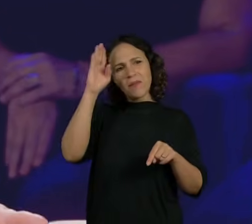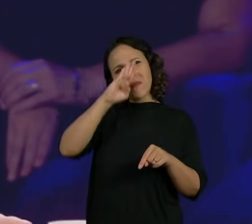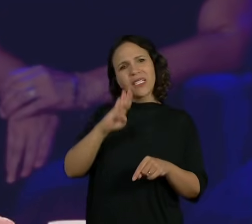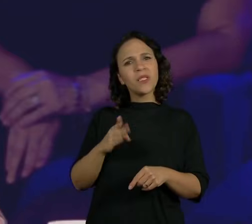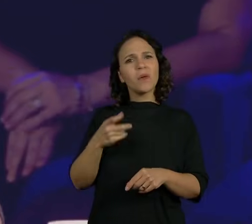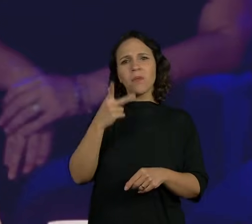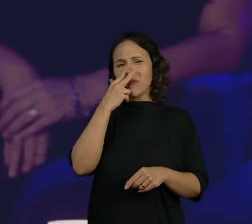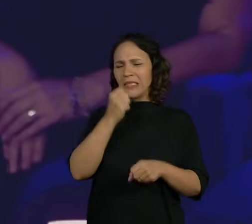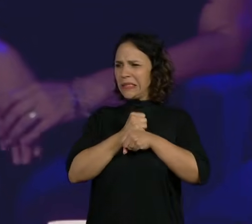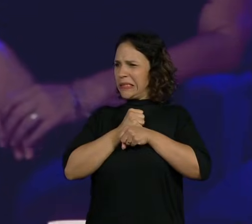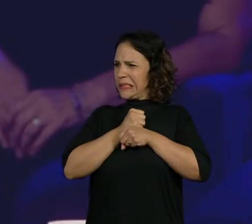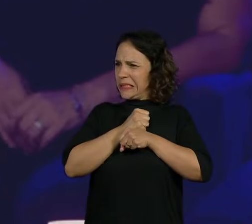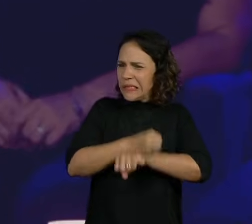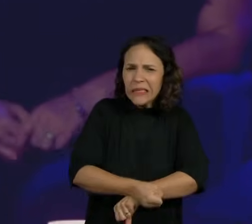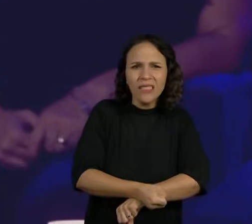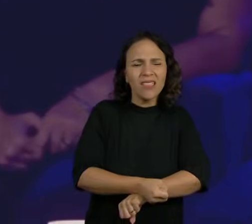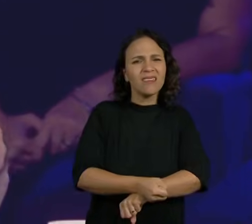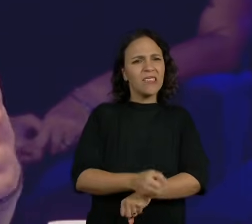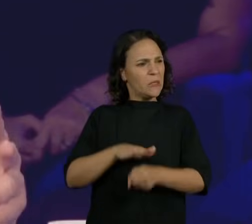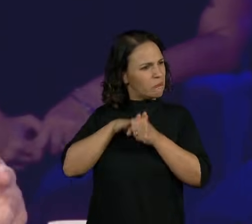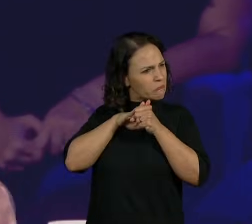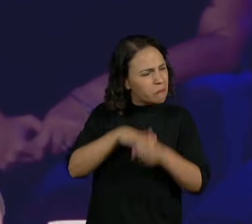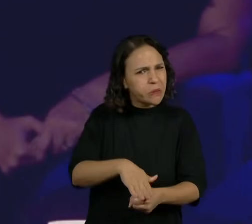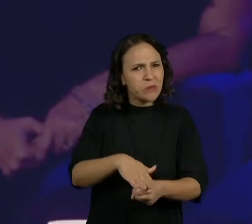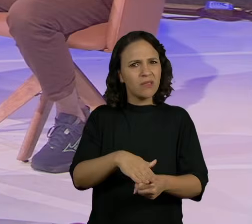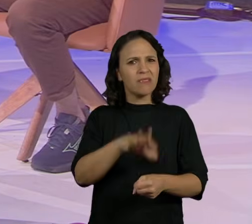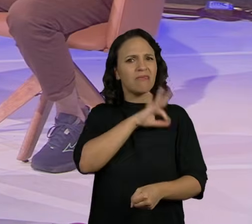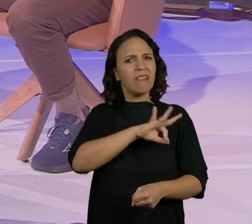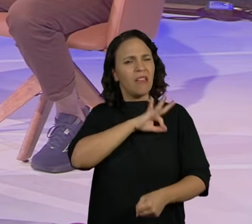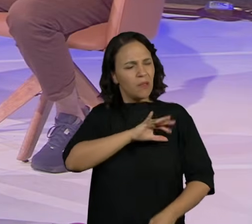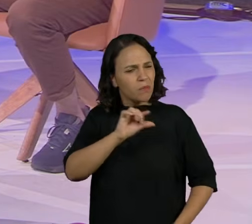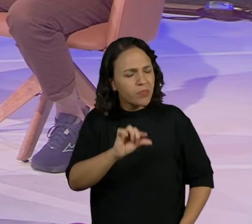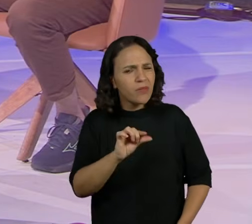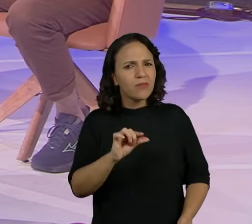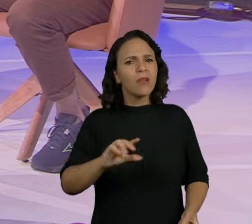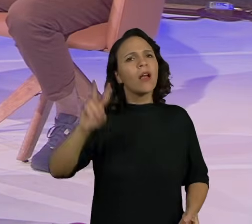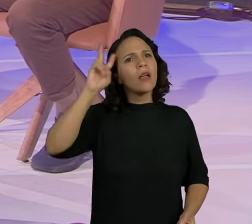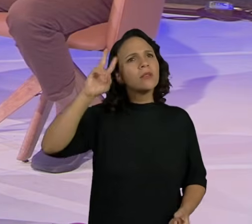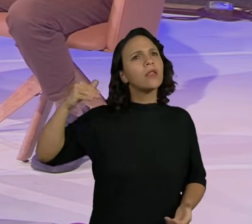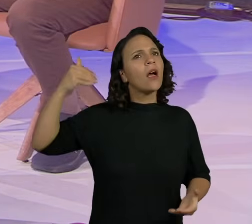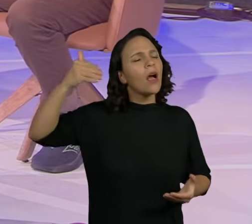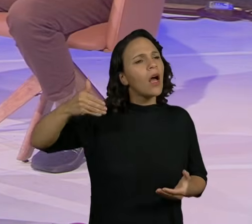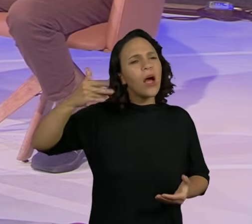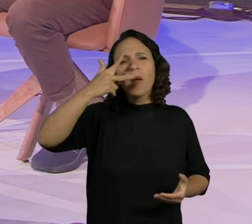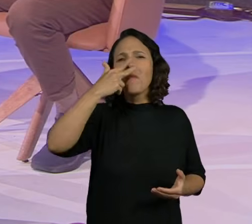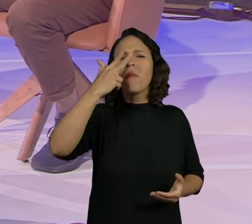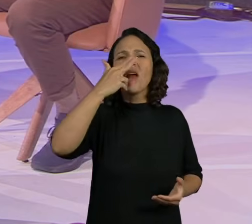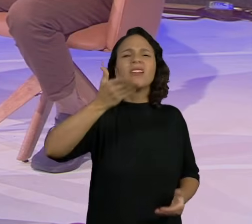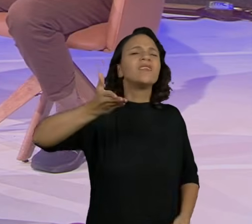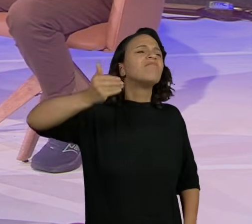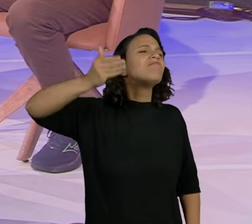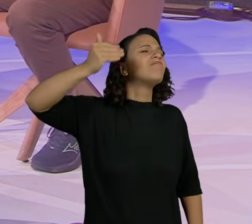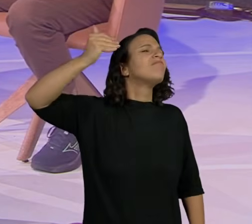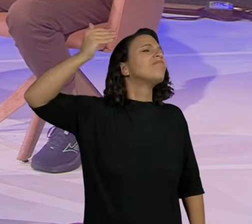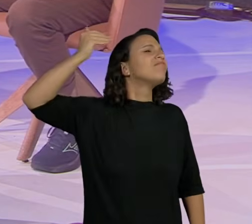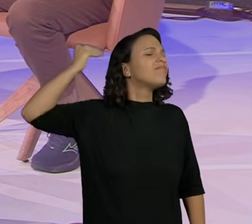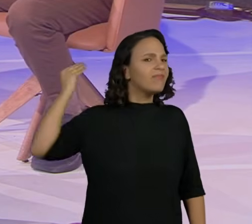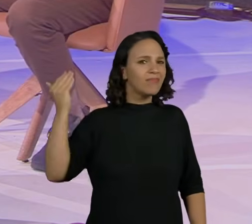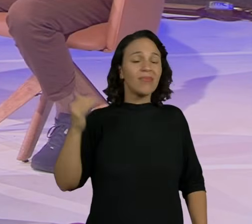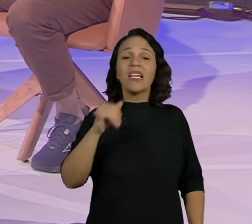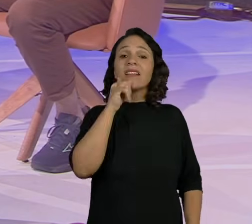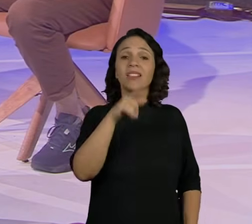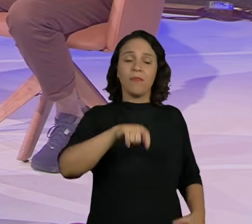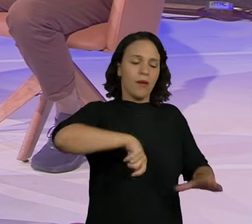baixo salário, é essa humilhação, né? E histórias que pareciam que era do passado, da pessoa cozinhar